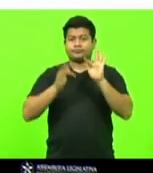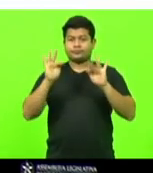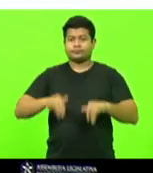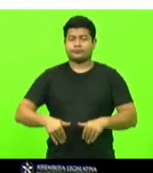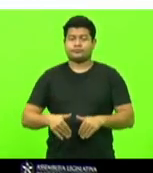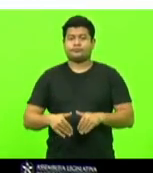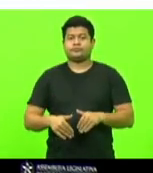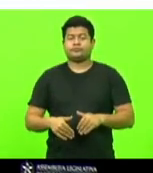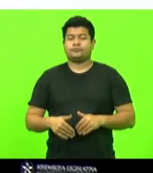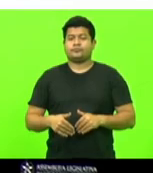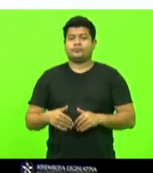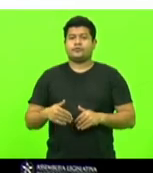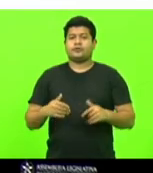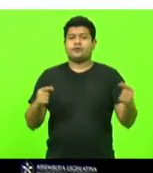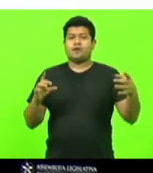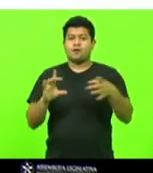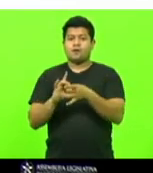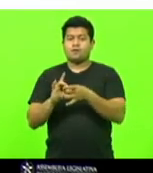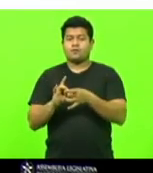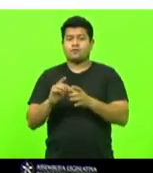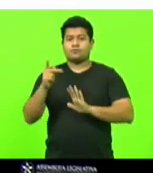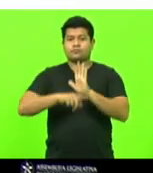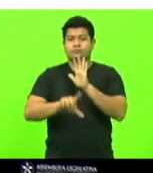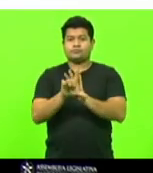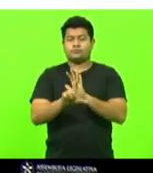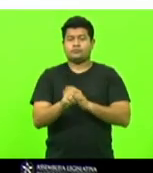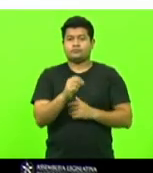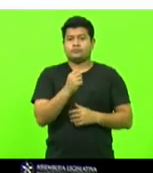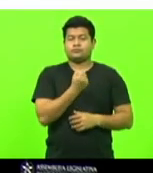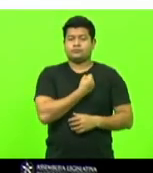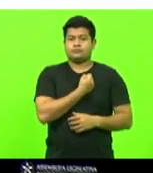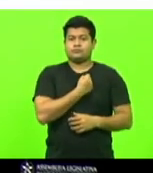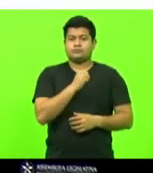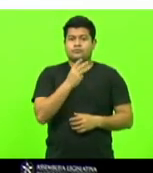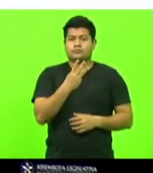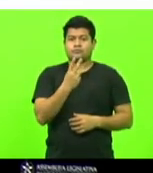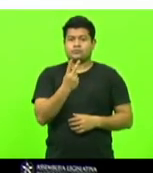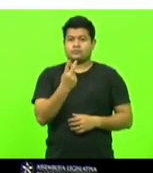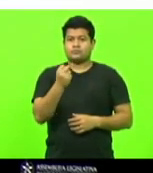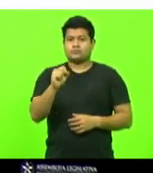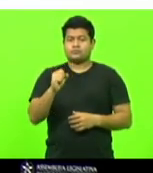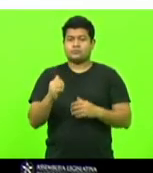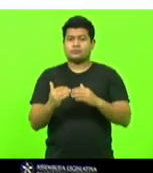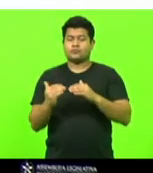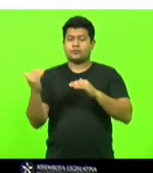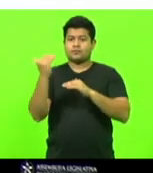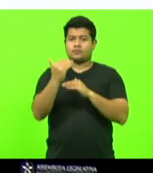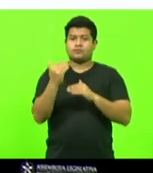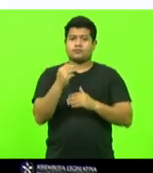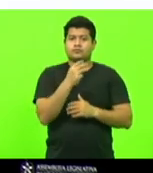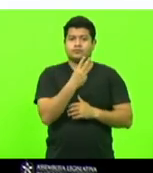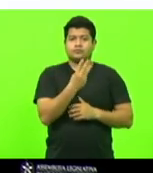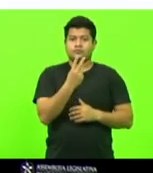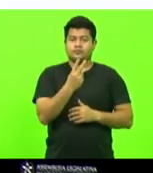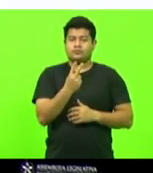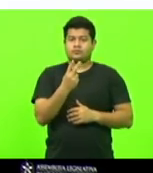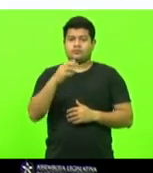finais exaradas aos projetos de leis número 328, por maioria,